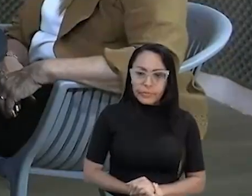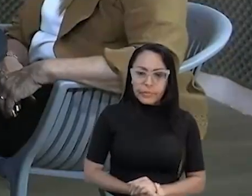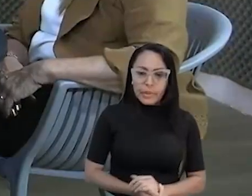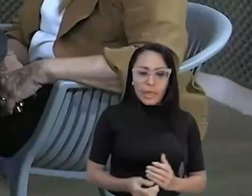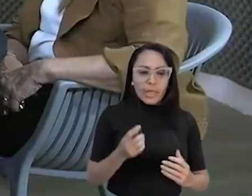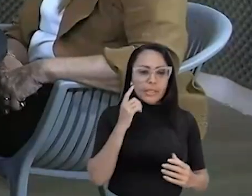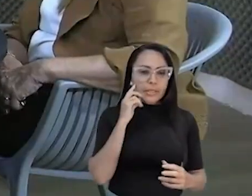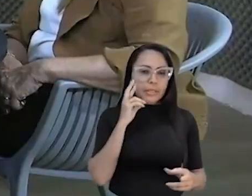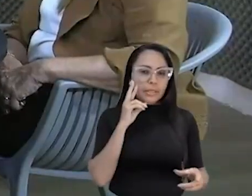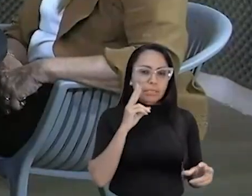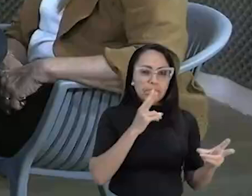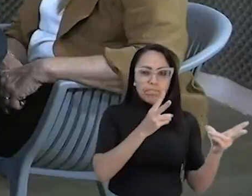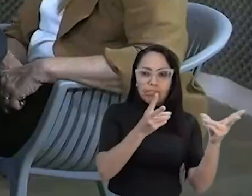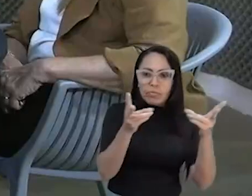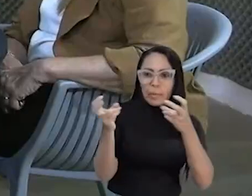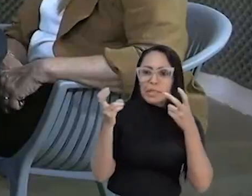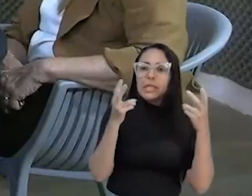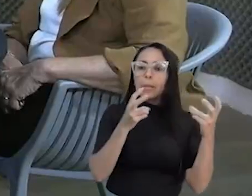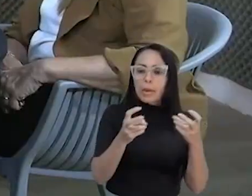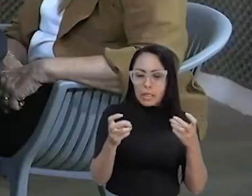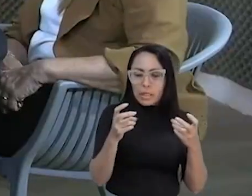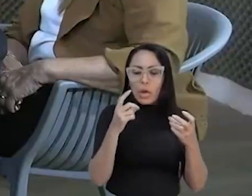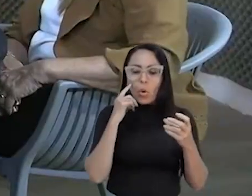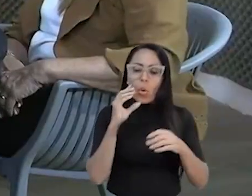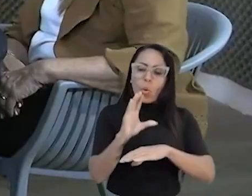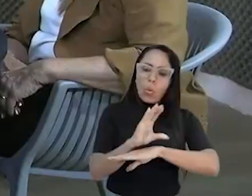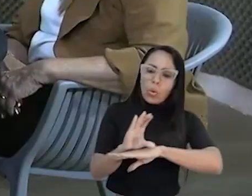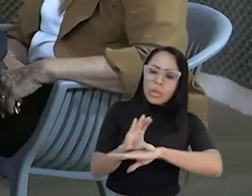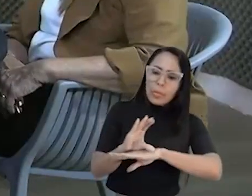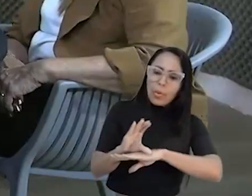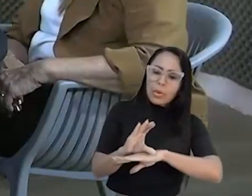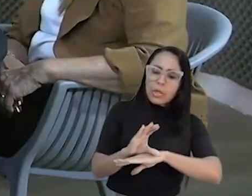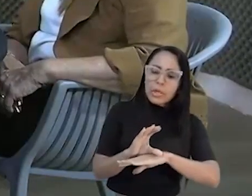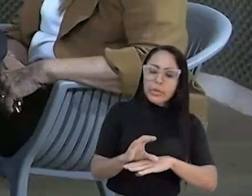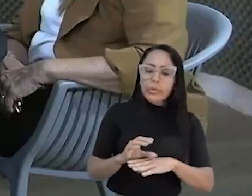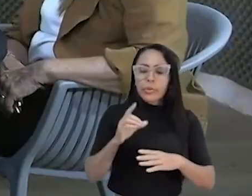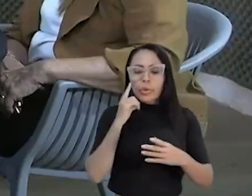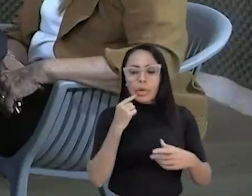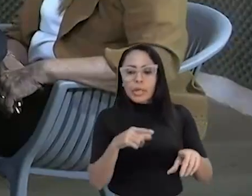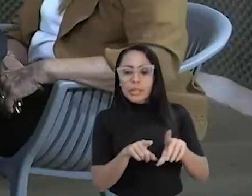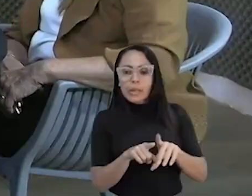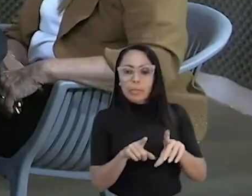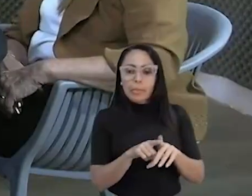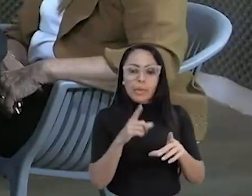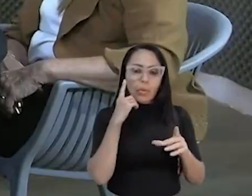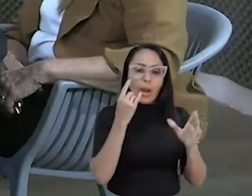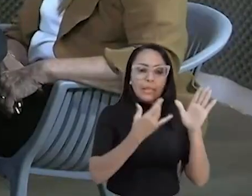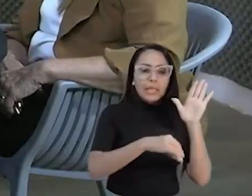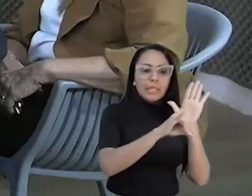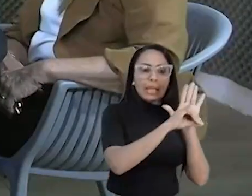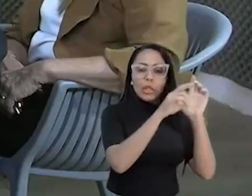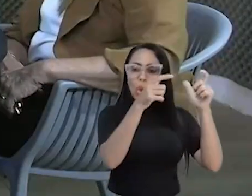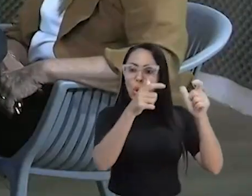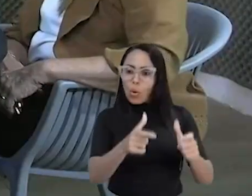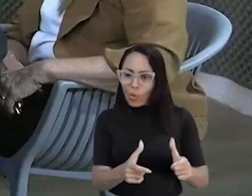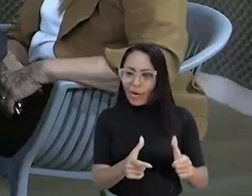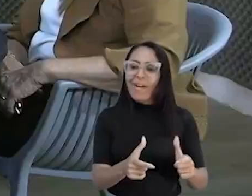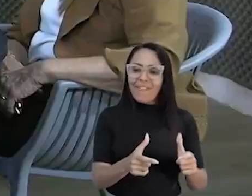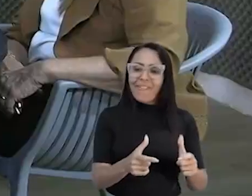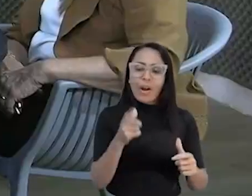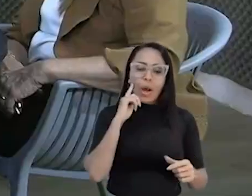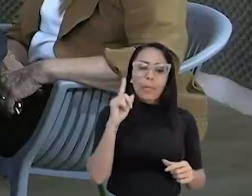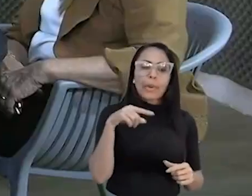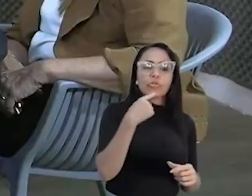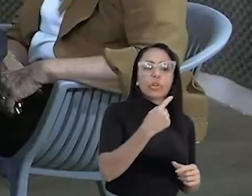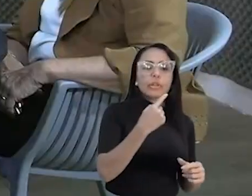olhar, né, muito mais contemporâneo, ao mesmo tempo com identidade local, né, para aquilo que a